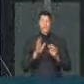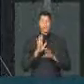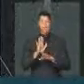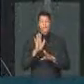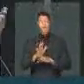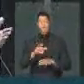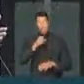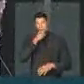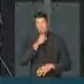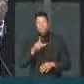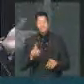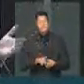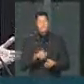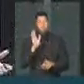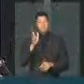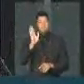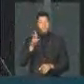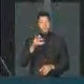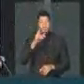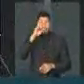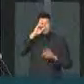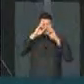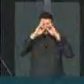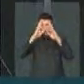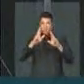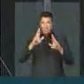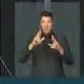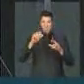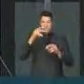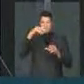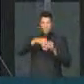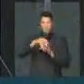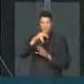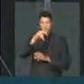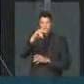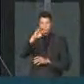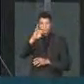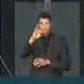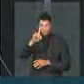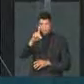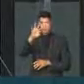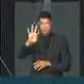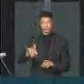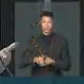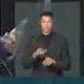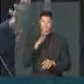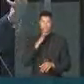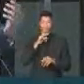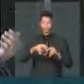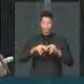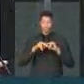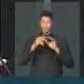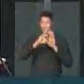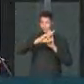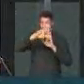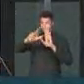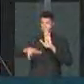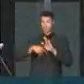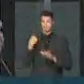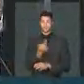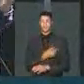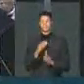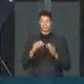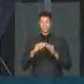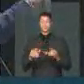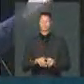contribuição. Ela que já é respeitada não só dentro do PDT, mas também reconhecida por vários outros partidos do